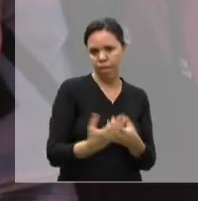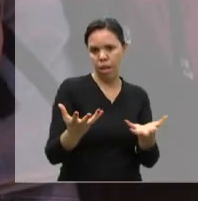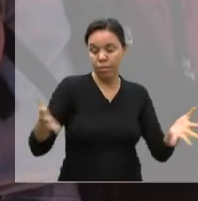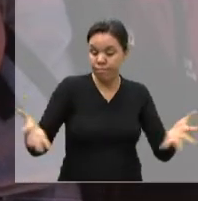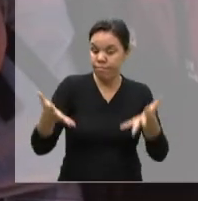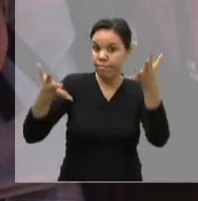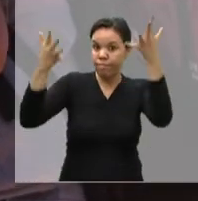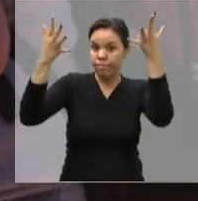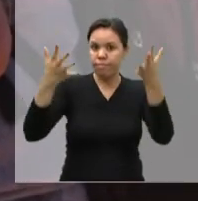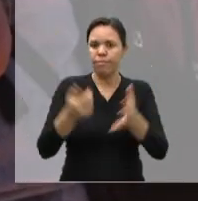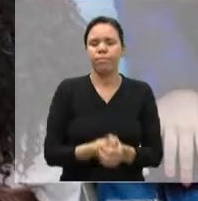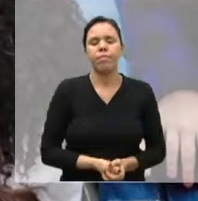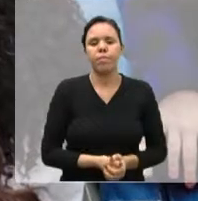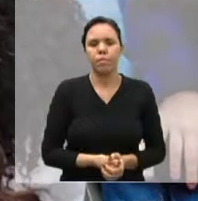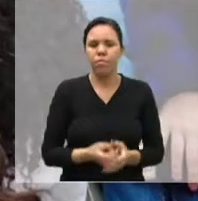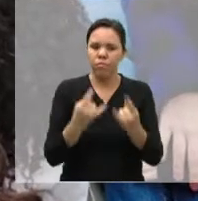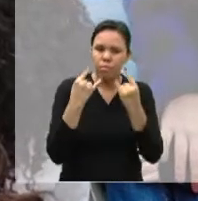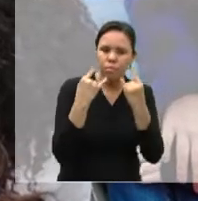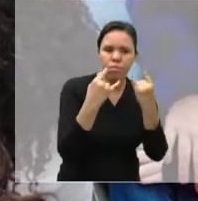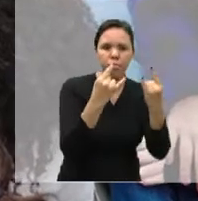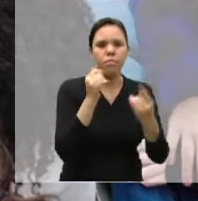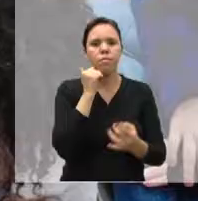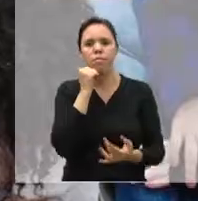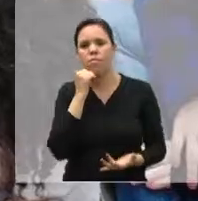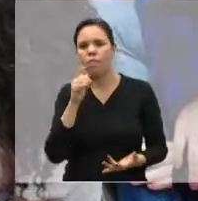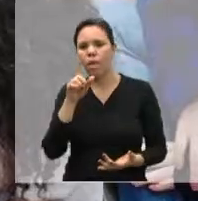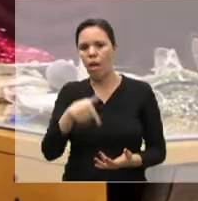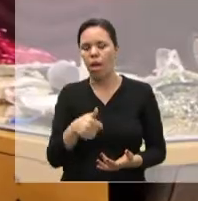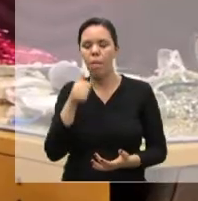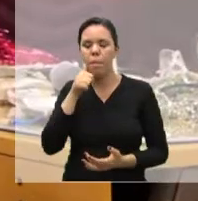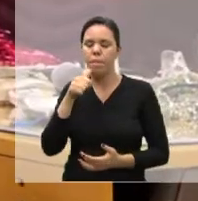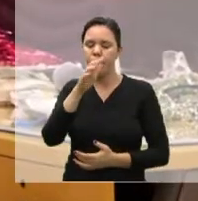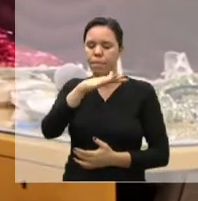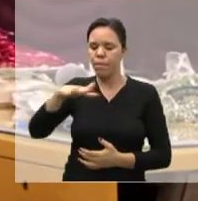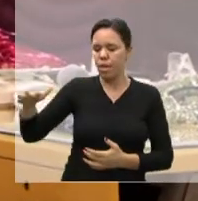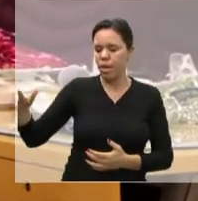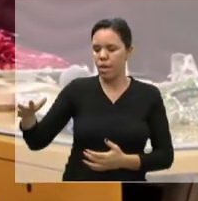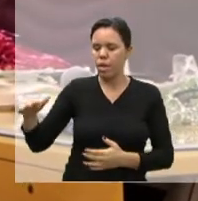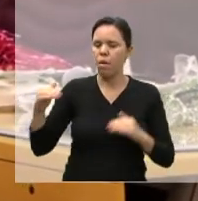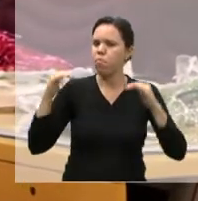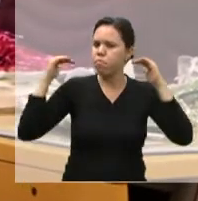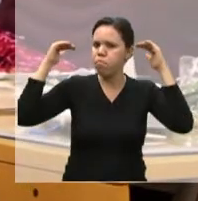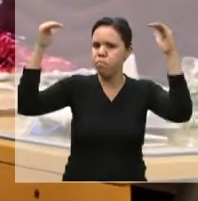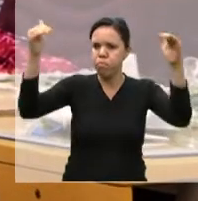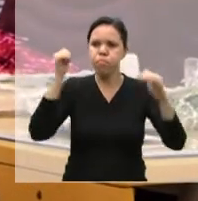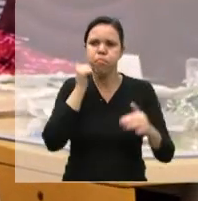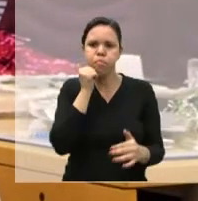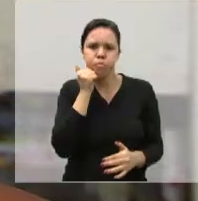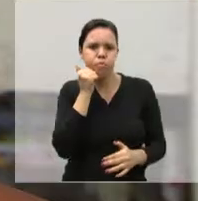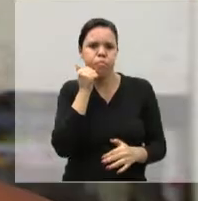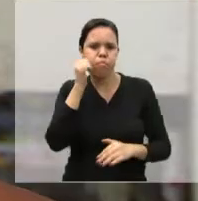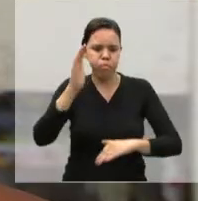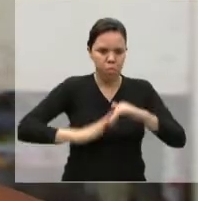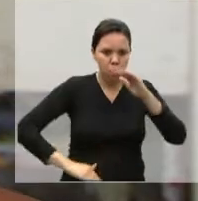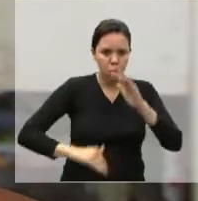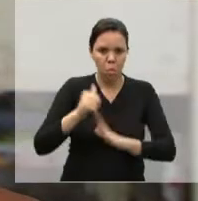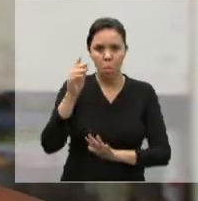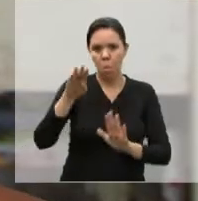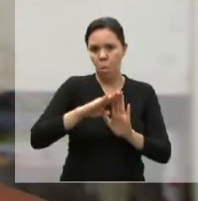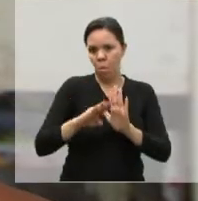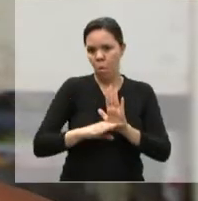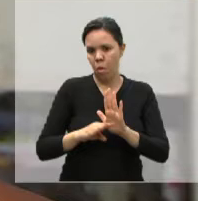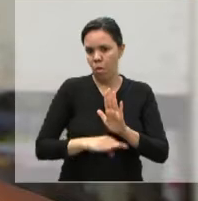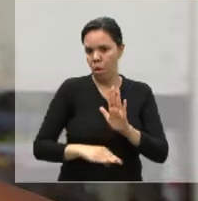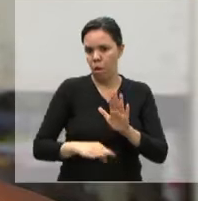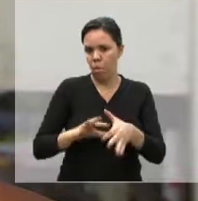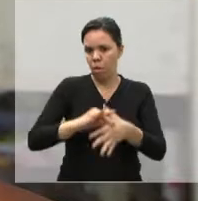para a ciência. É o Meninas Super Cientistas, um programa comandado só por elas. Foi muito divertido, pois eu